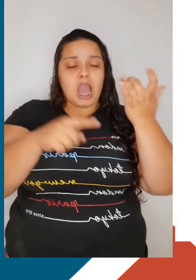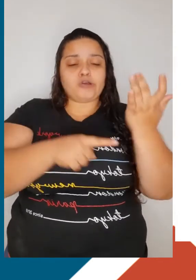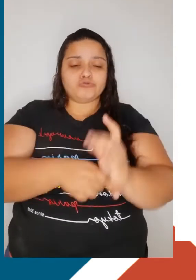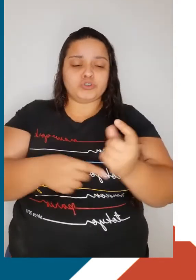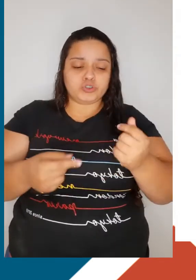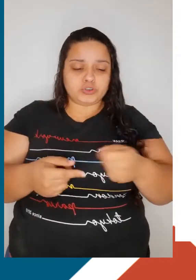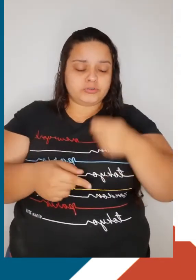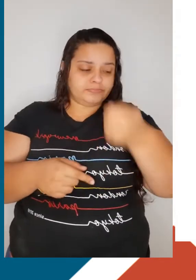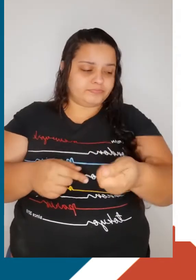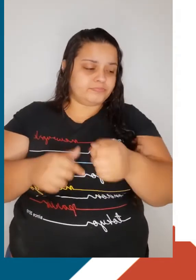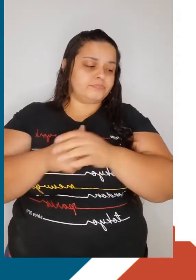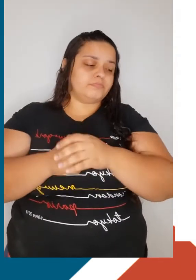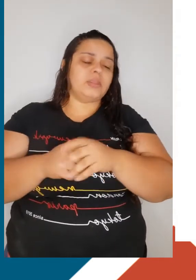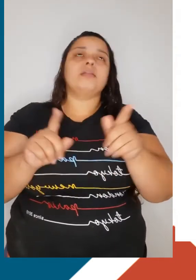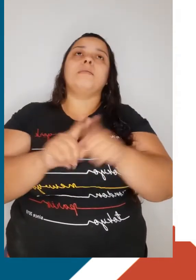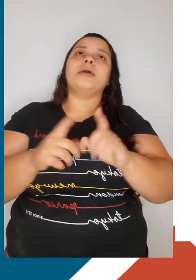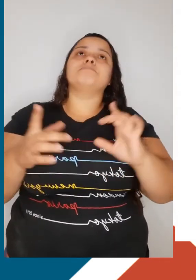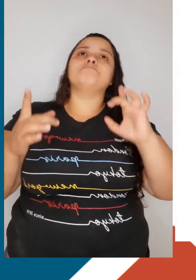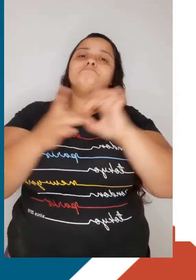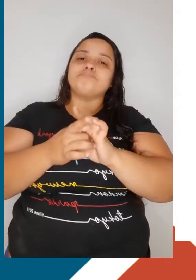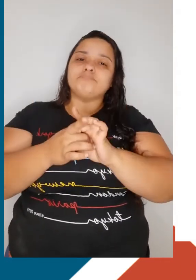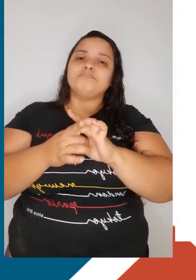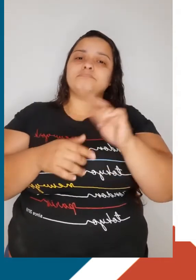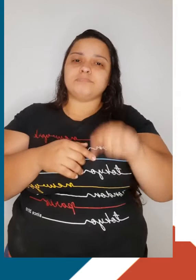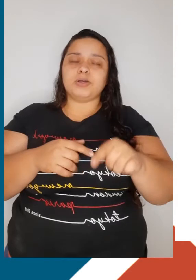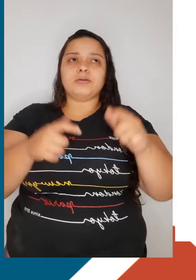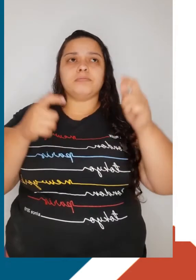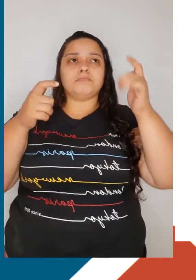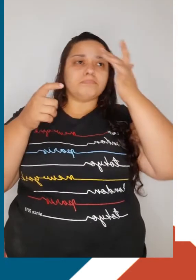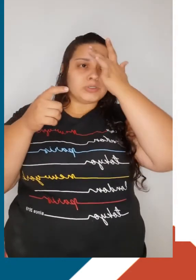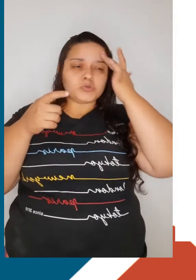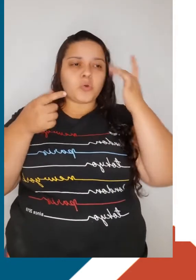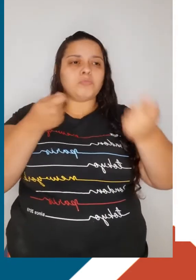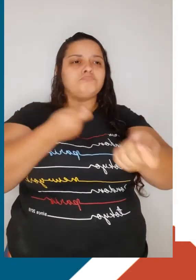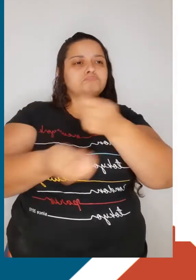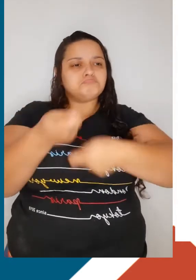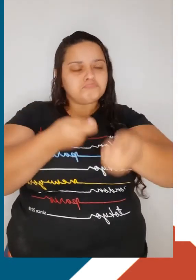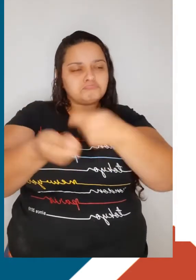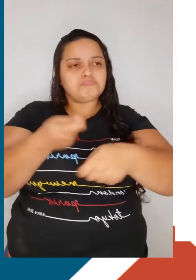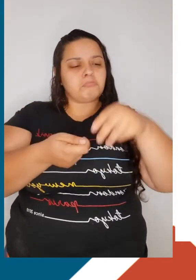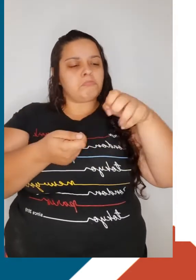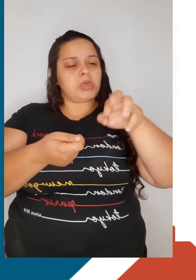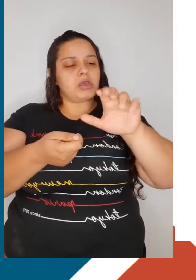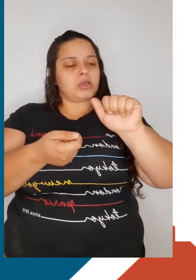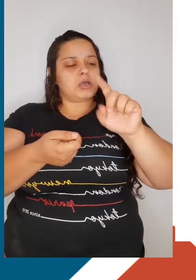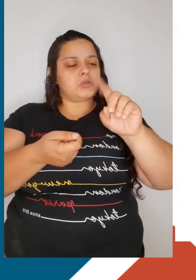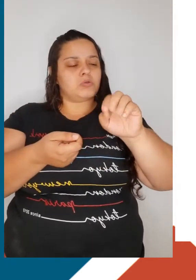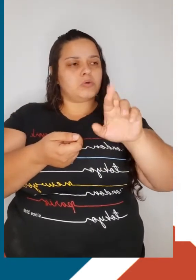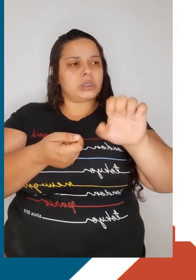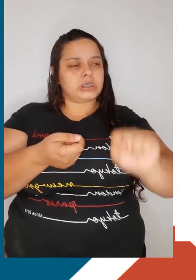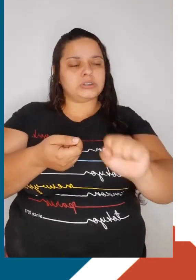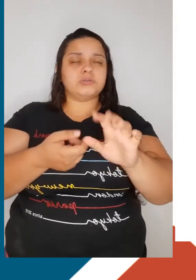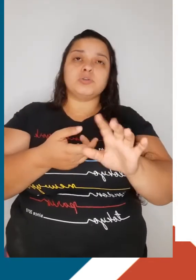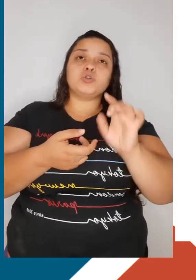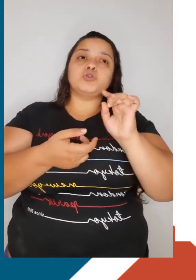A presença da corte também foi importante na construção de laços com a chamada nobreza da terra e mercadores. Laços esses que não